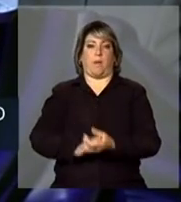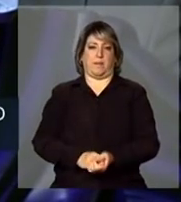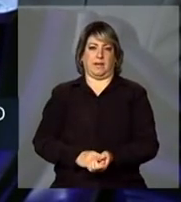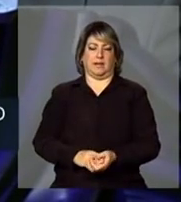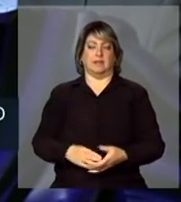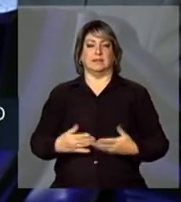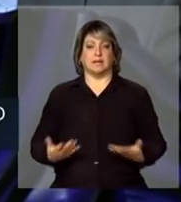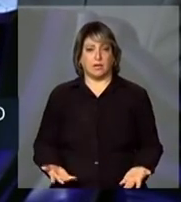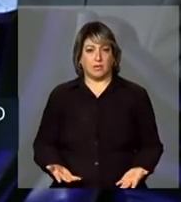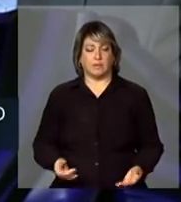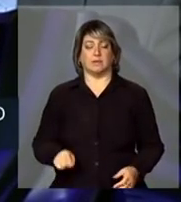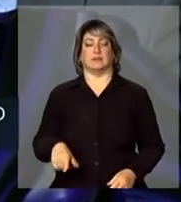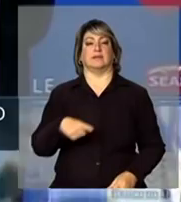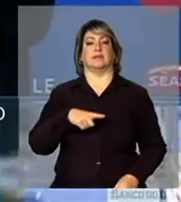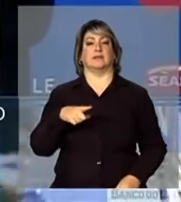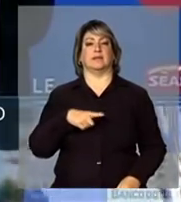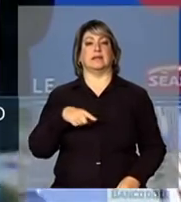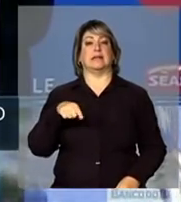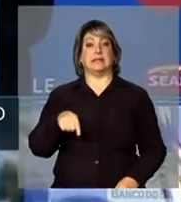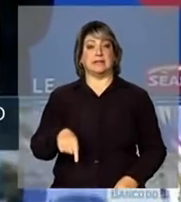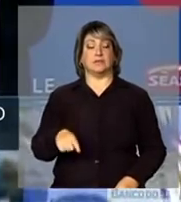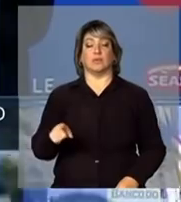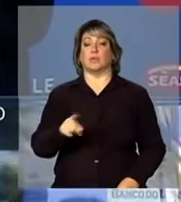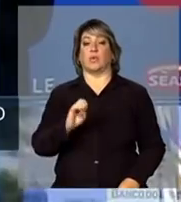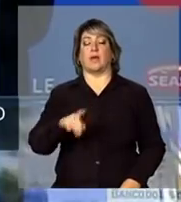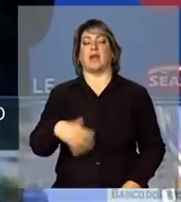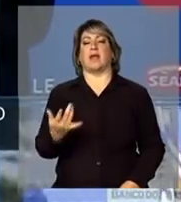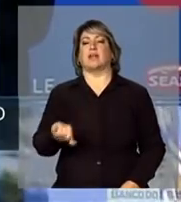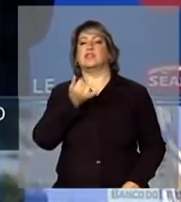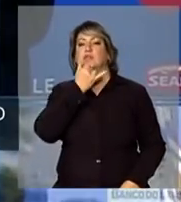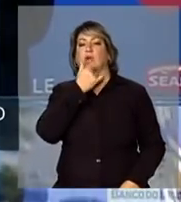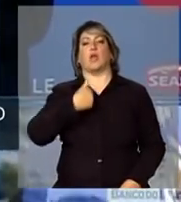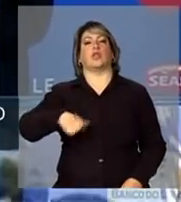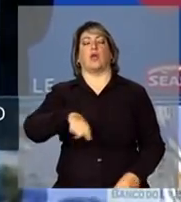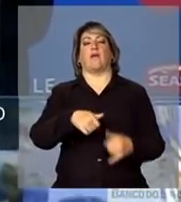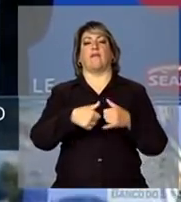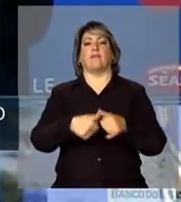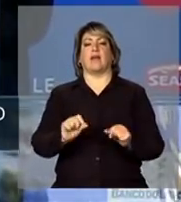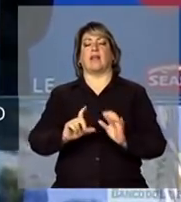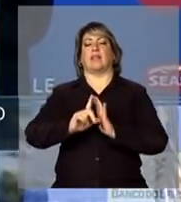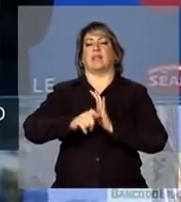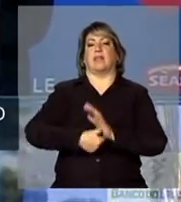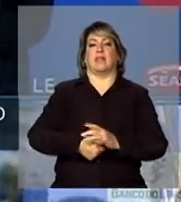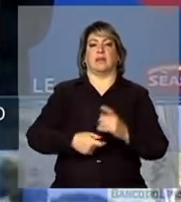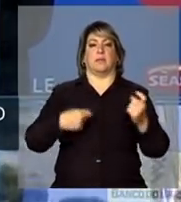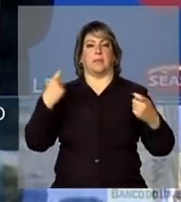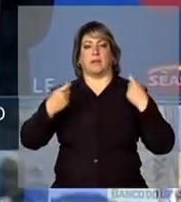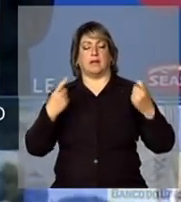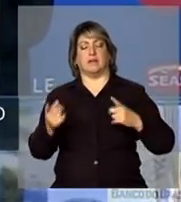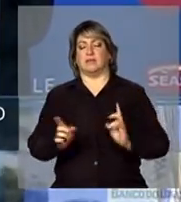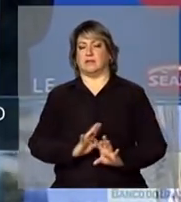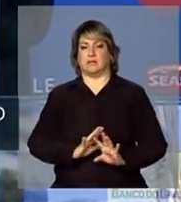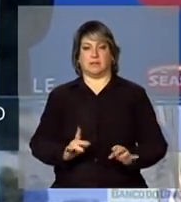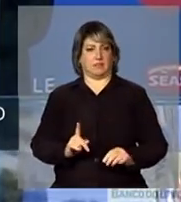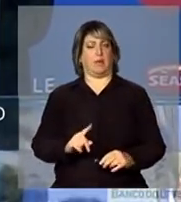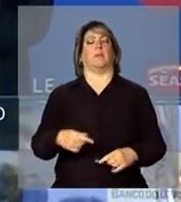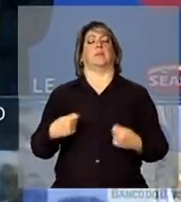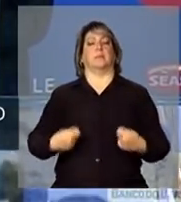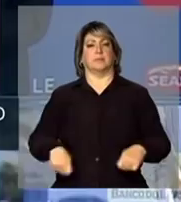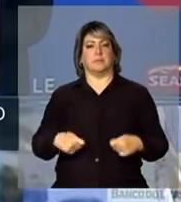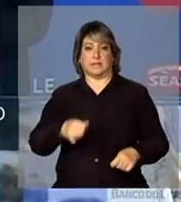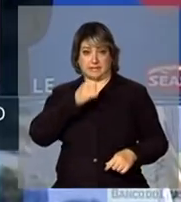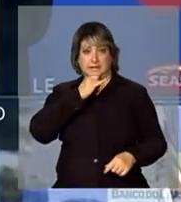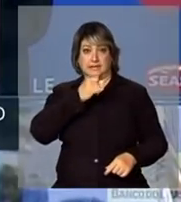E, evidentemente, isso não é nenhuma desculpa para a gente não preocupar com o pessoal mais pobre da agricultura brasileira.